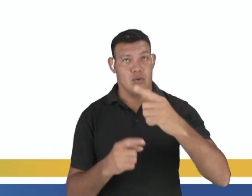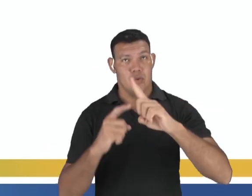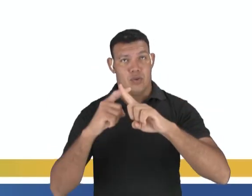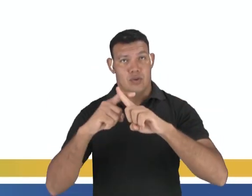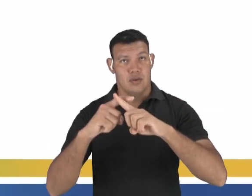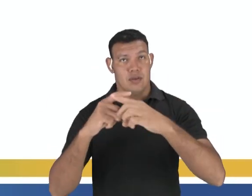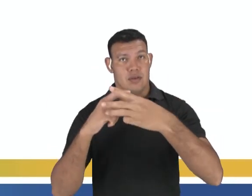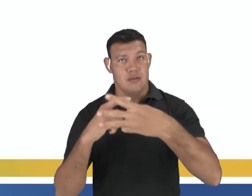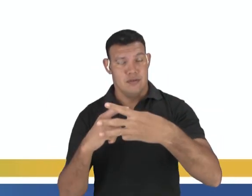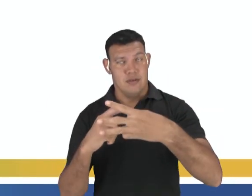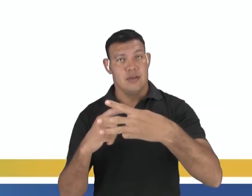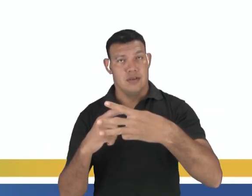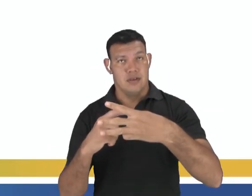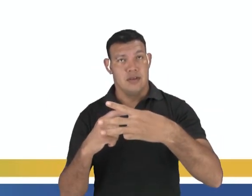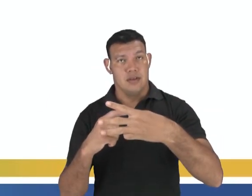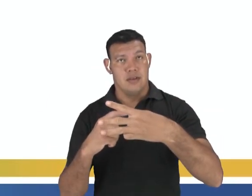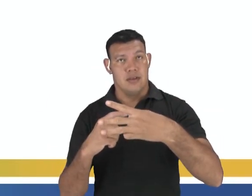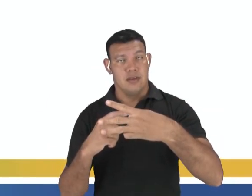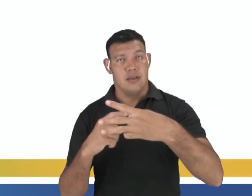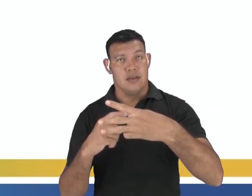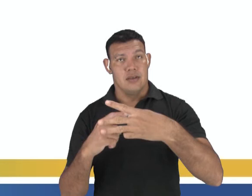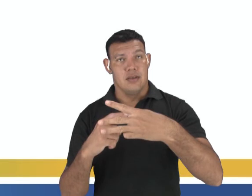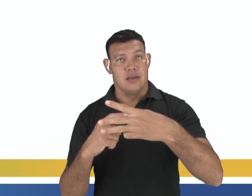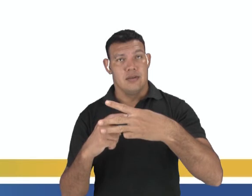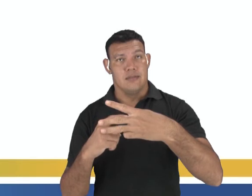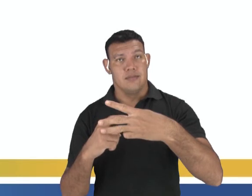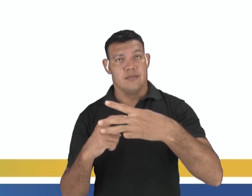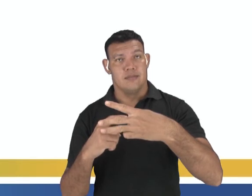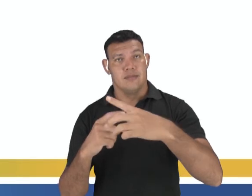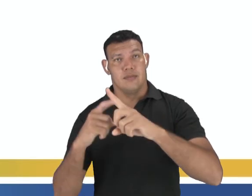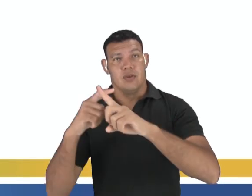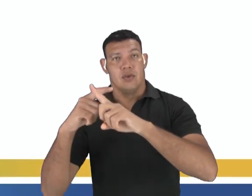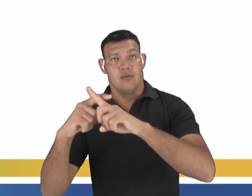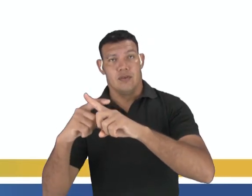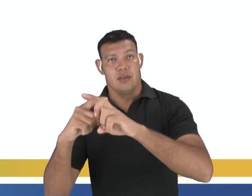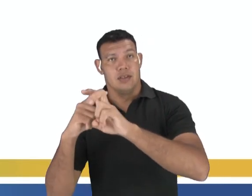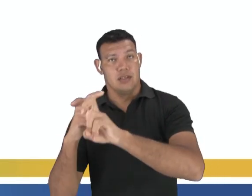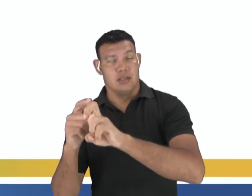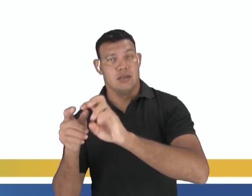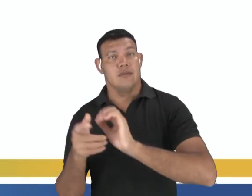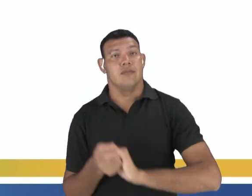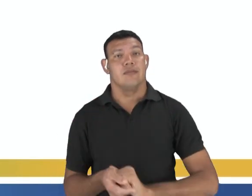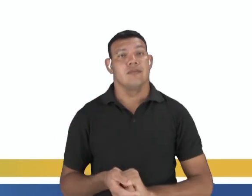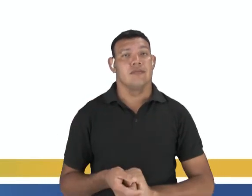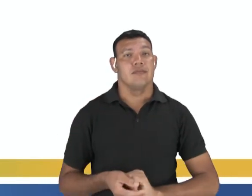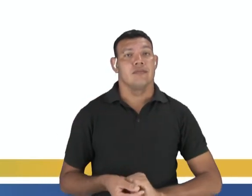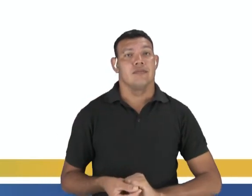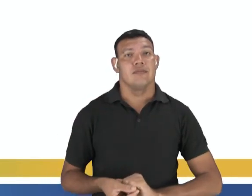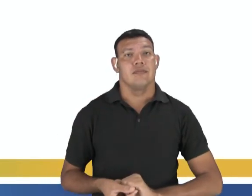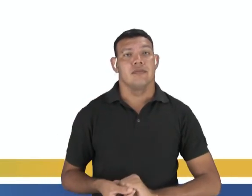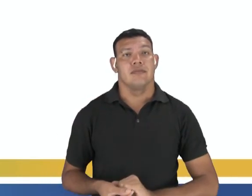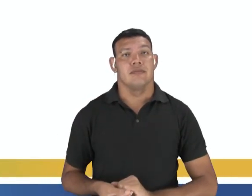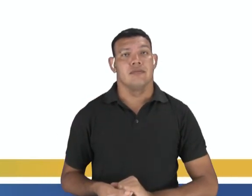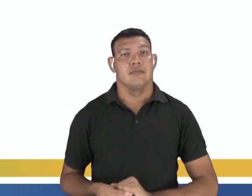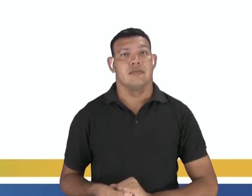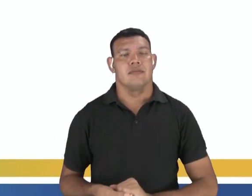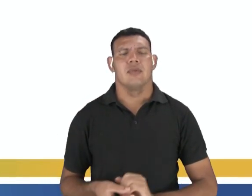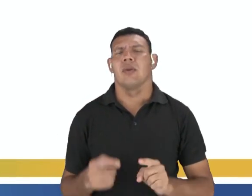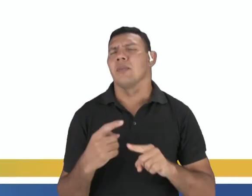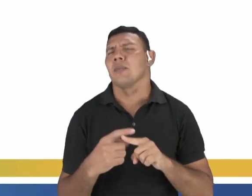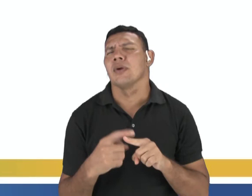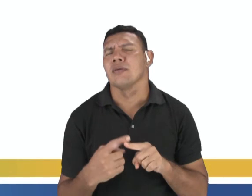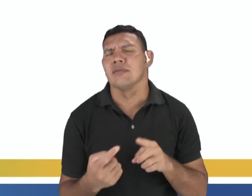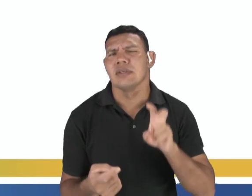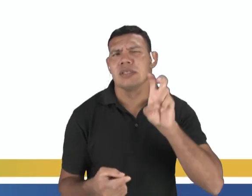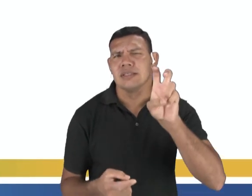que é 3. Nessa questão eu estou pedindo para considerar só o 3, não 3,14, vezes o r. O r é 5. Por que eu